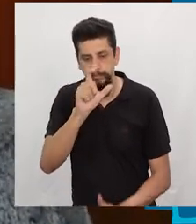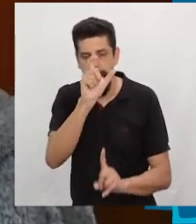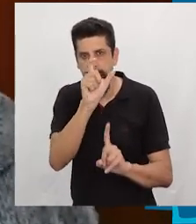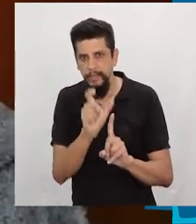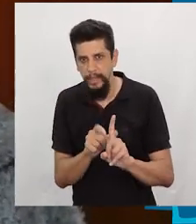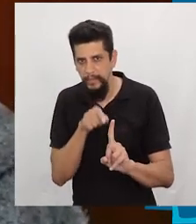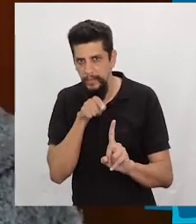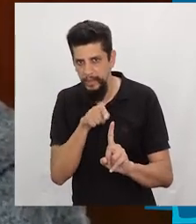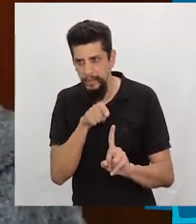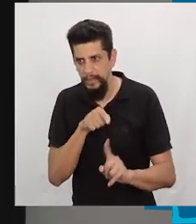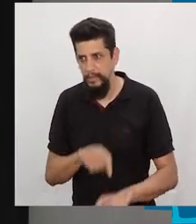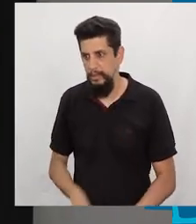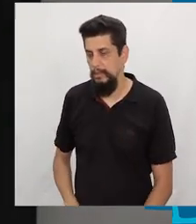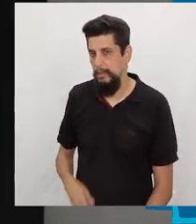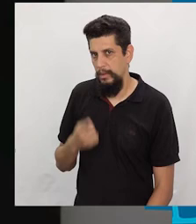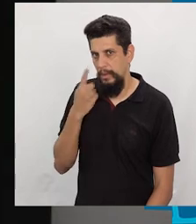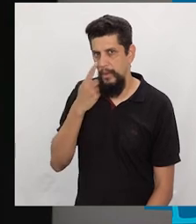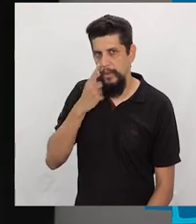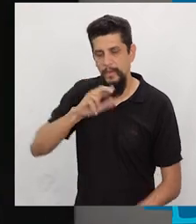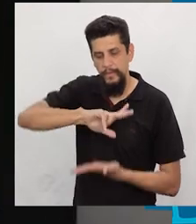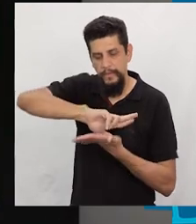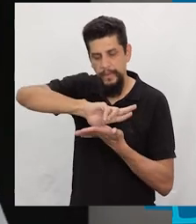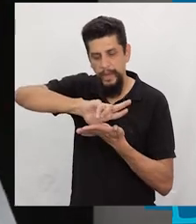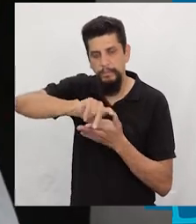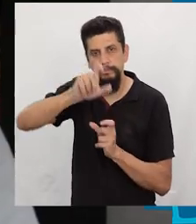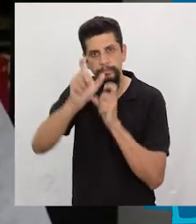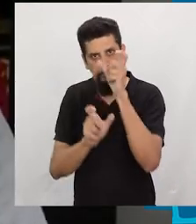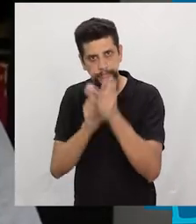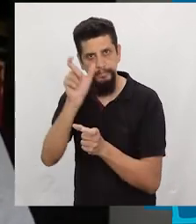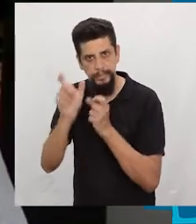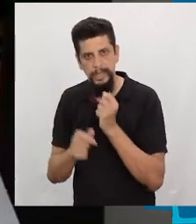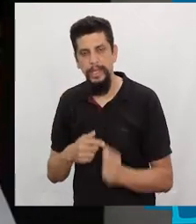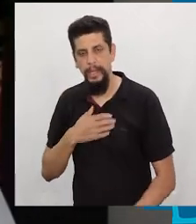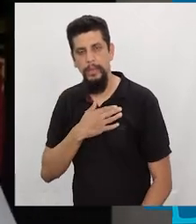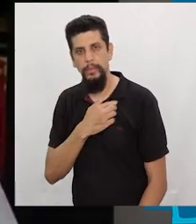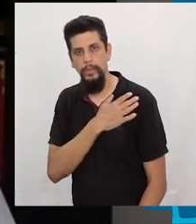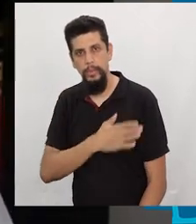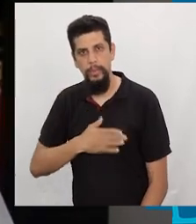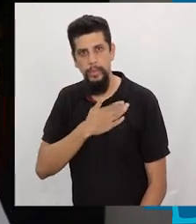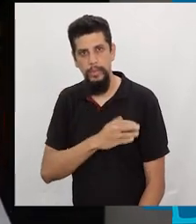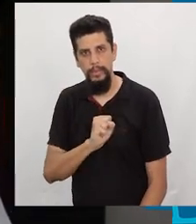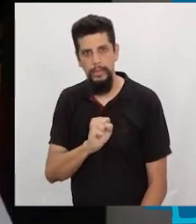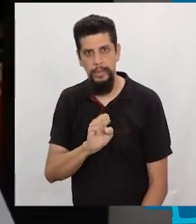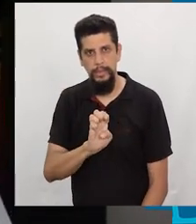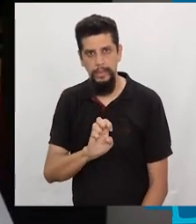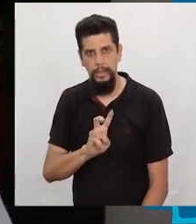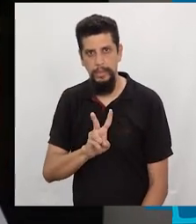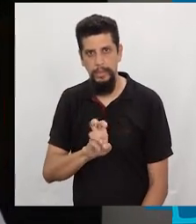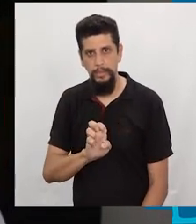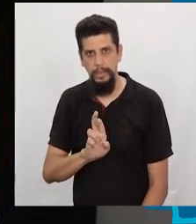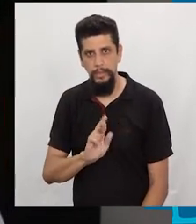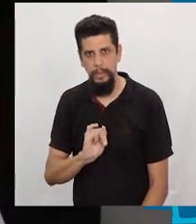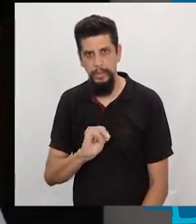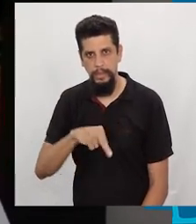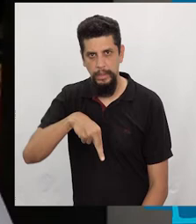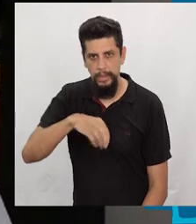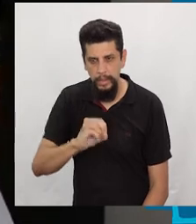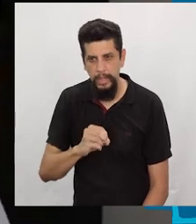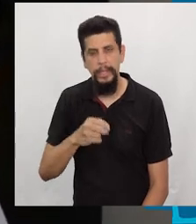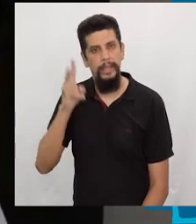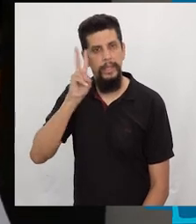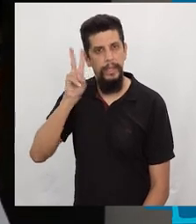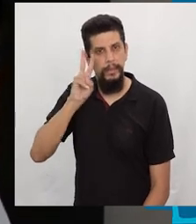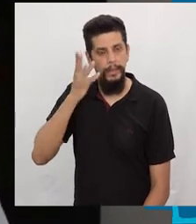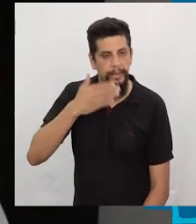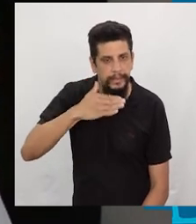personagem? Olha, com vários personagens. Eu gosto muito do Severino, porque ele lembra muito a minha infância, as